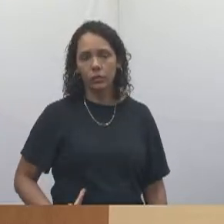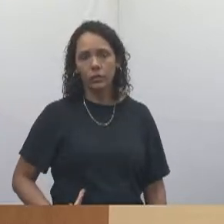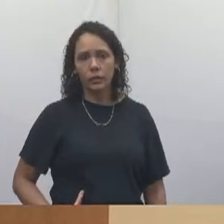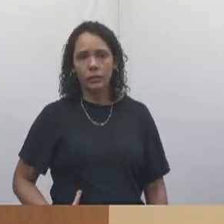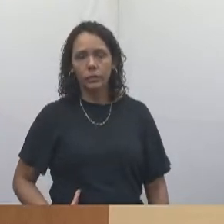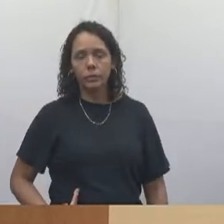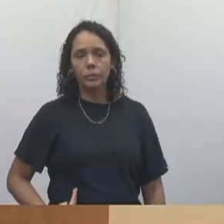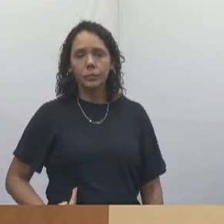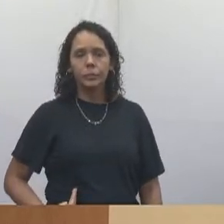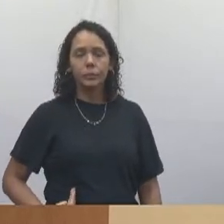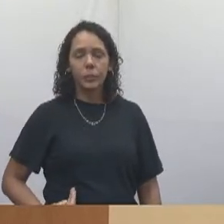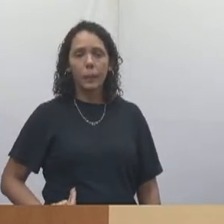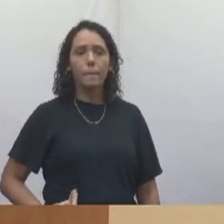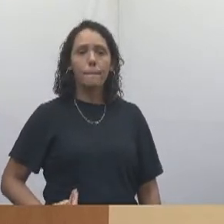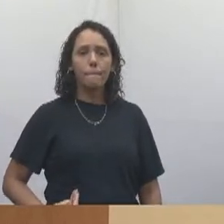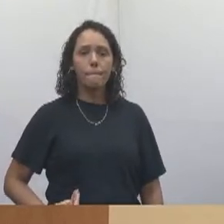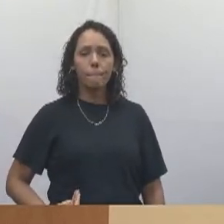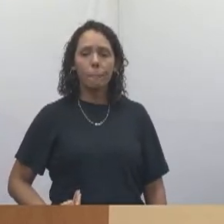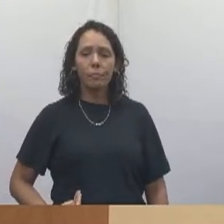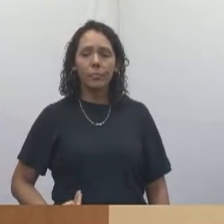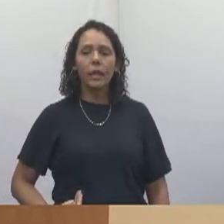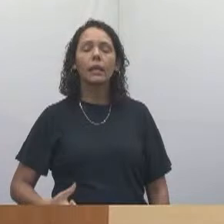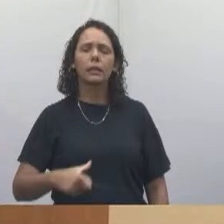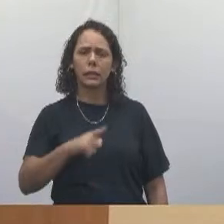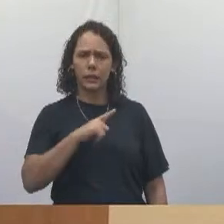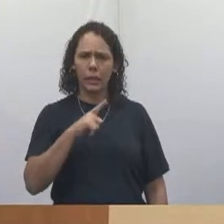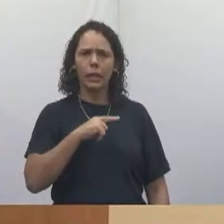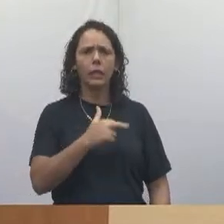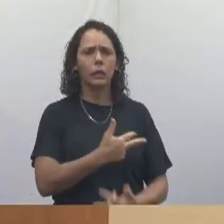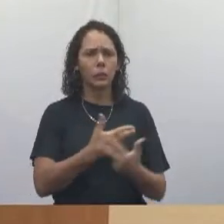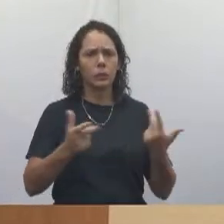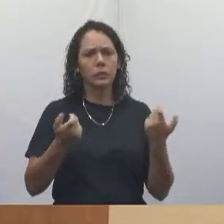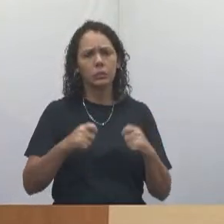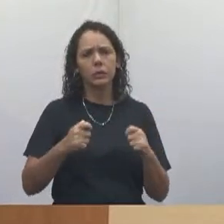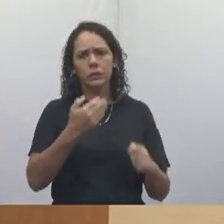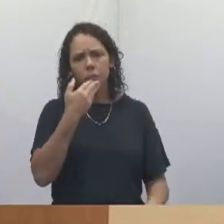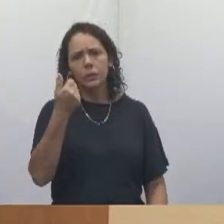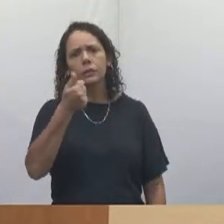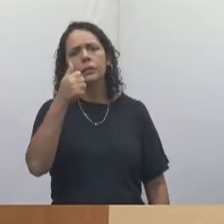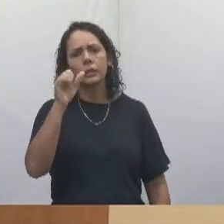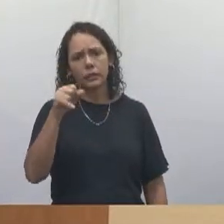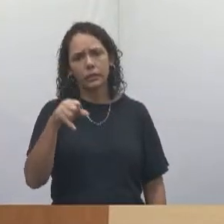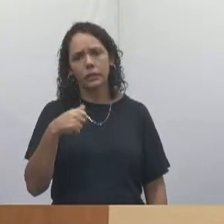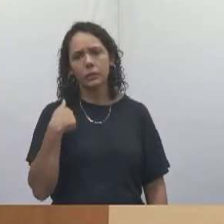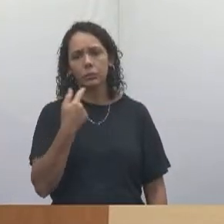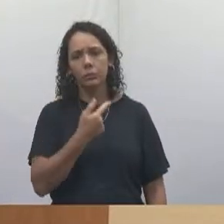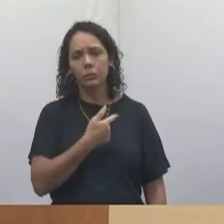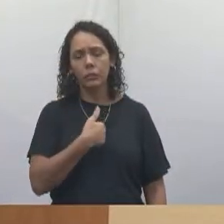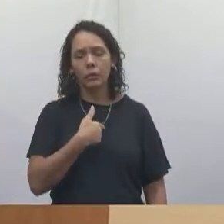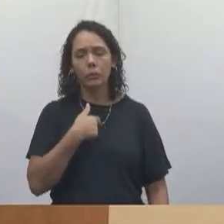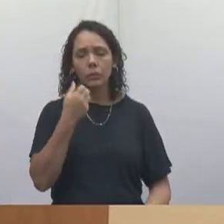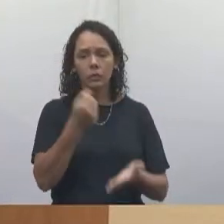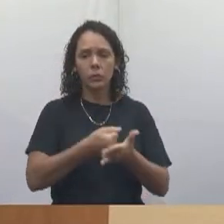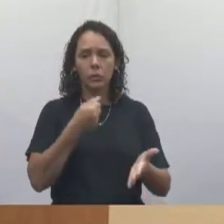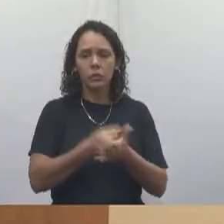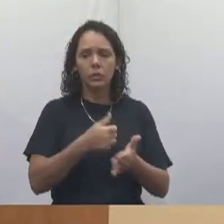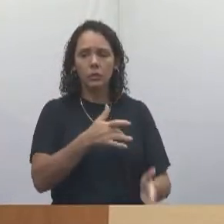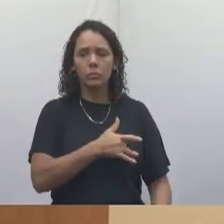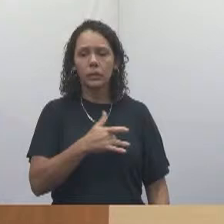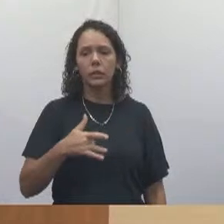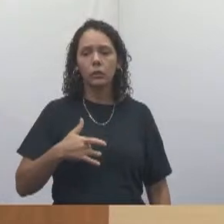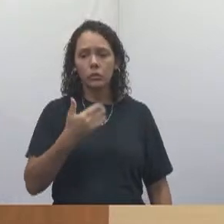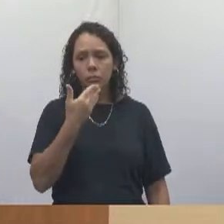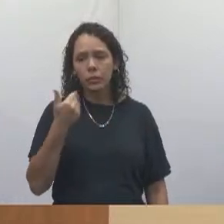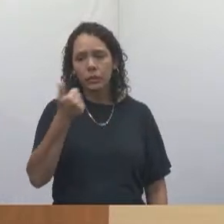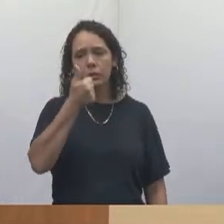certo? Muitas coisas precisam melhorar, como é a questão, sim, da saúde, mas eu estou lutando para que a saúde melhore. Eu, como